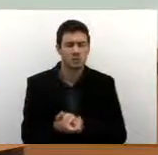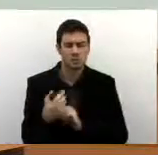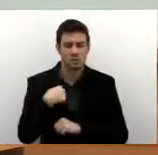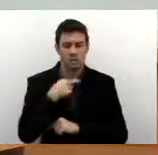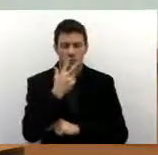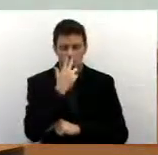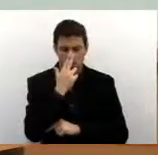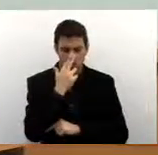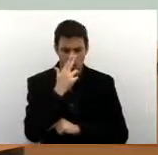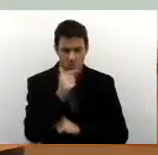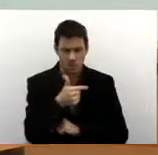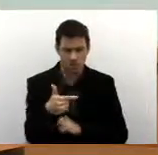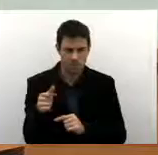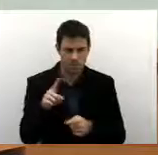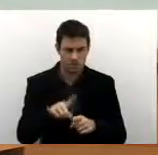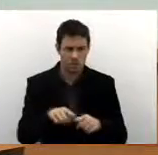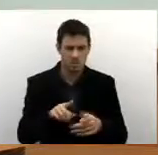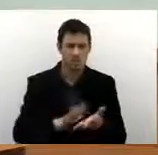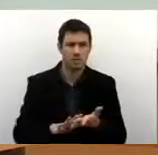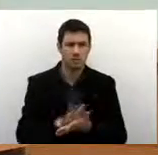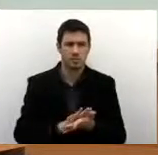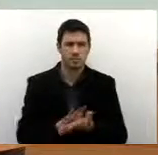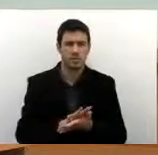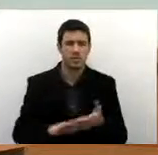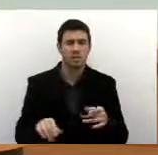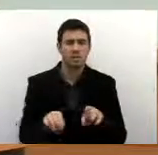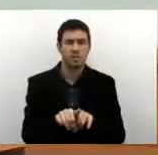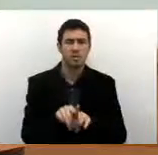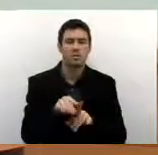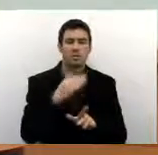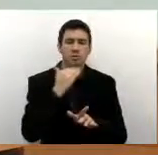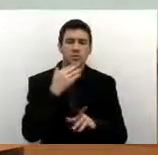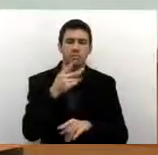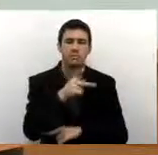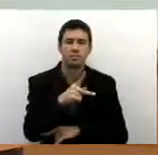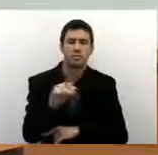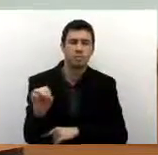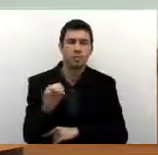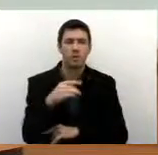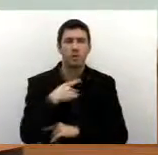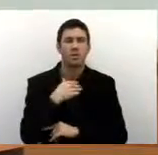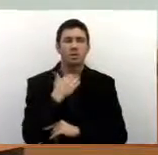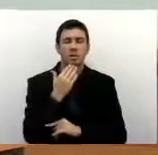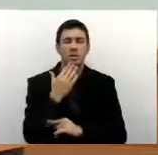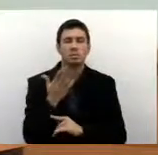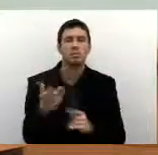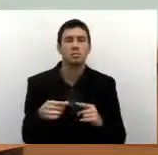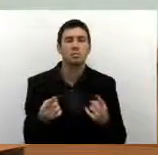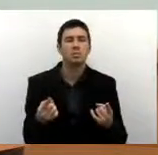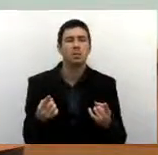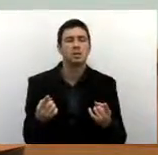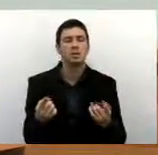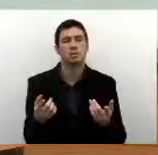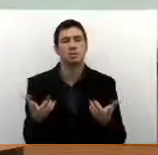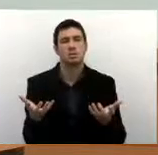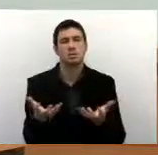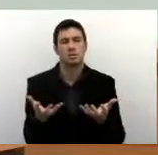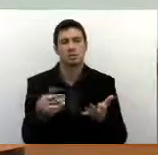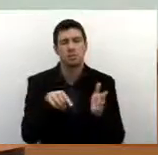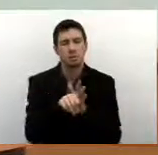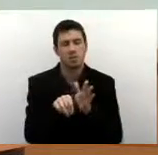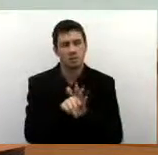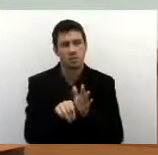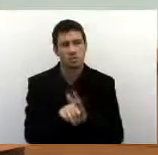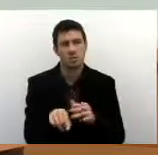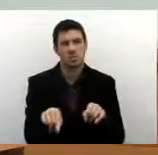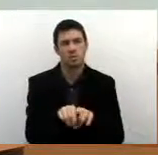era o momento oportuno para tal debate. Mas o meu questionamento para o